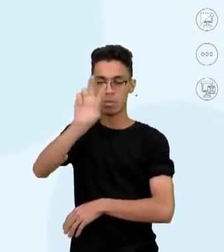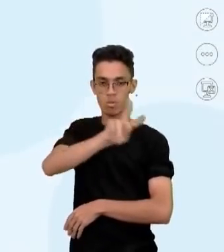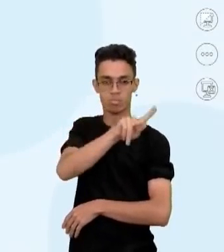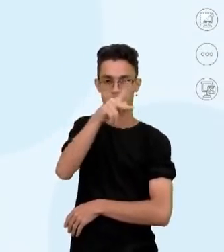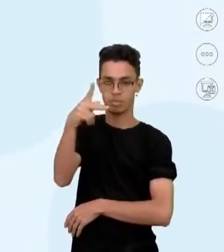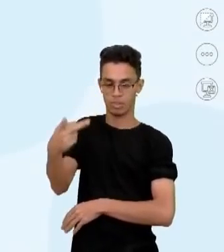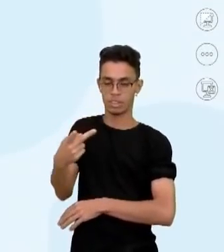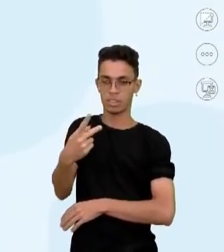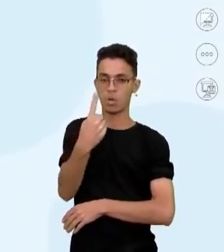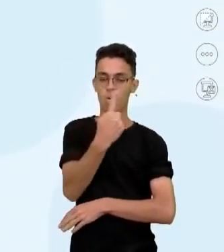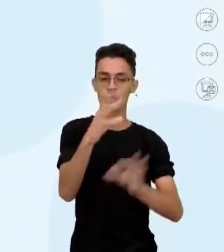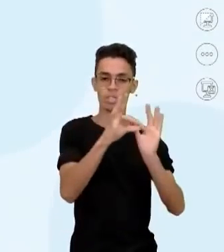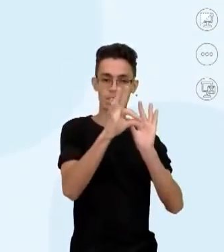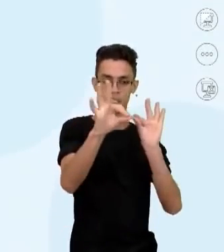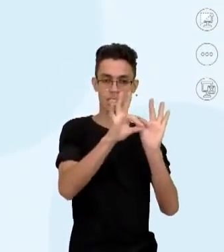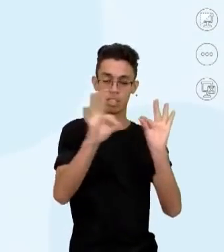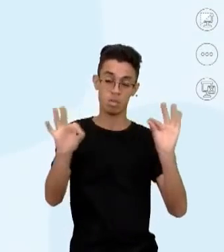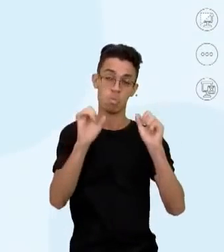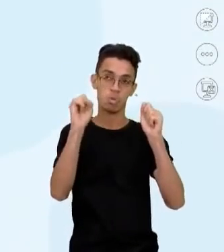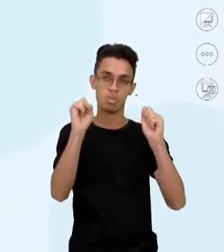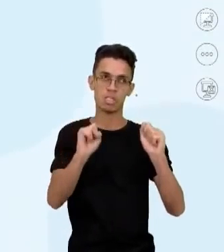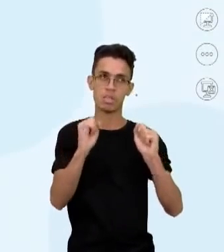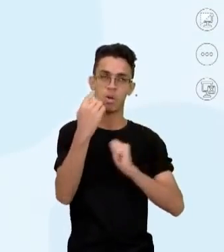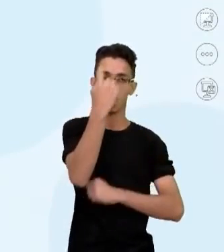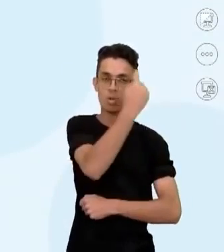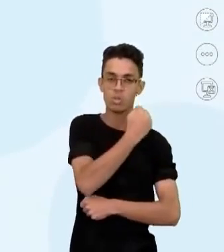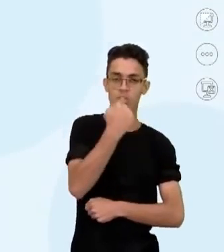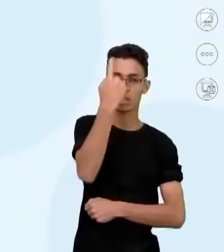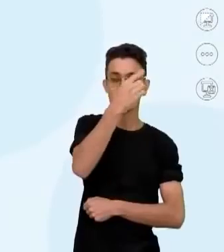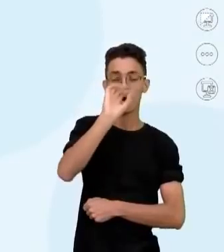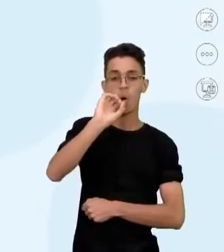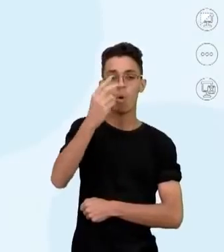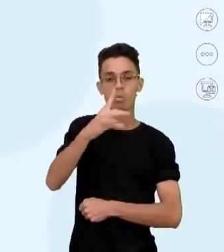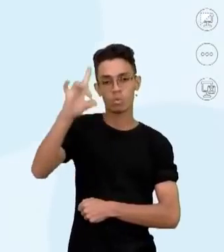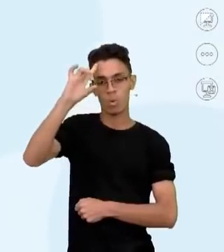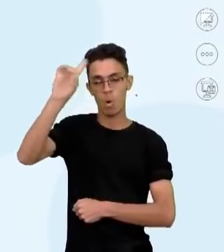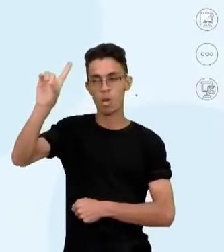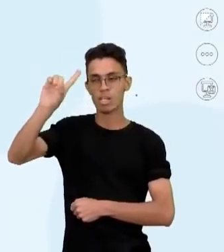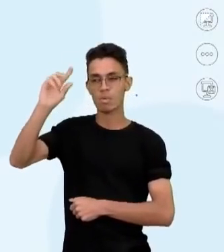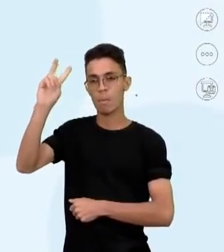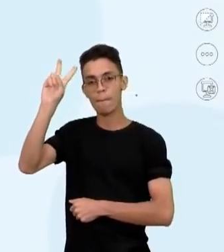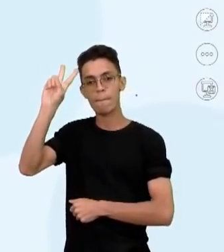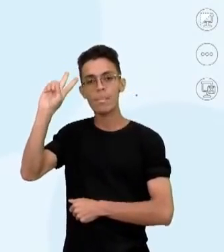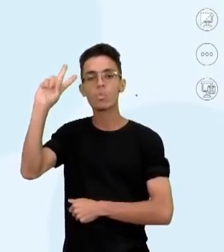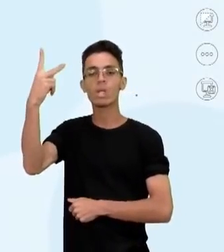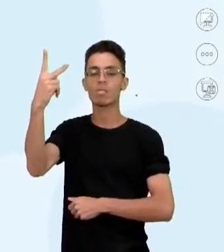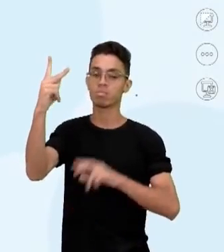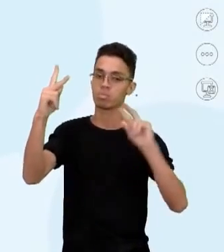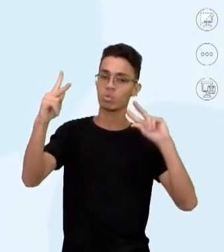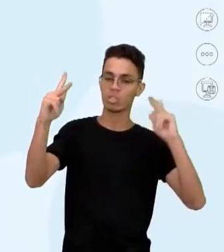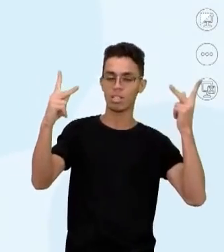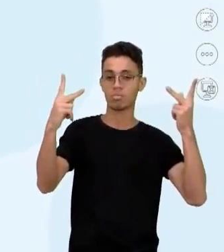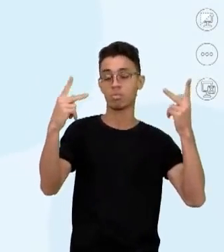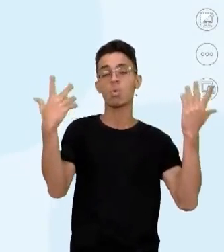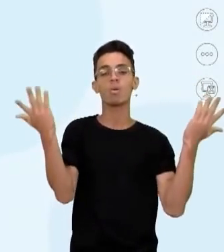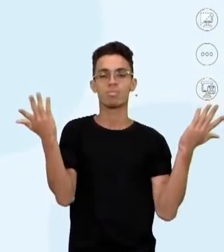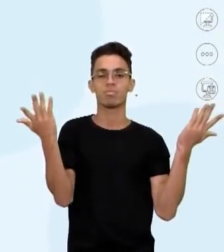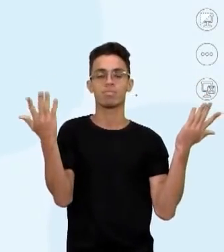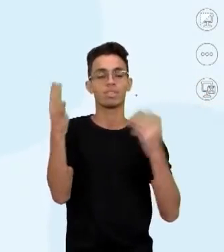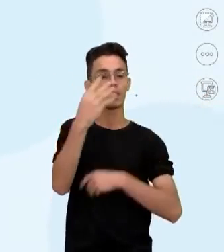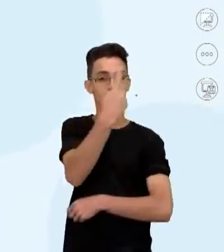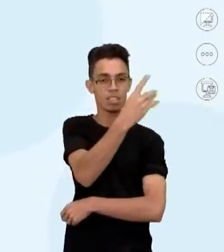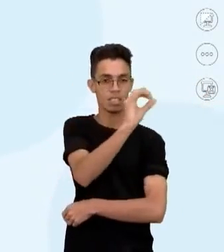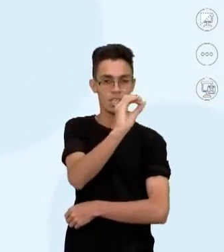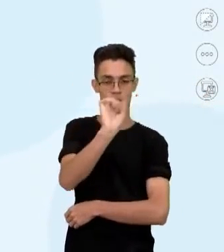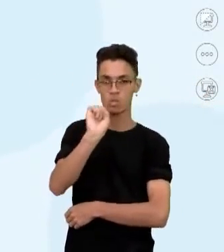das grandezas. Pode ser tanto horas quanto dias. Eu vou inverter aqui a posição da horas e dias. Tá 10 e 8, eu vou colocar